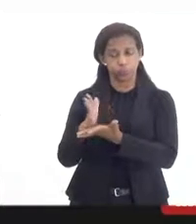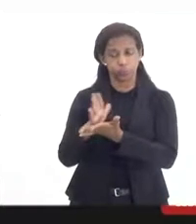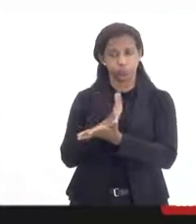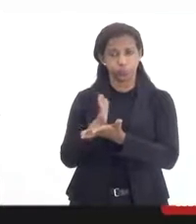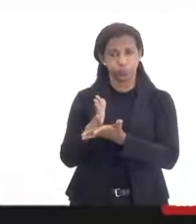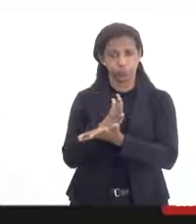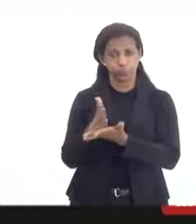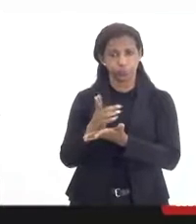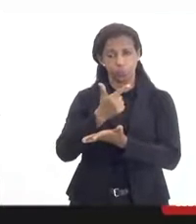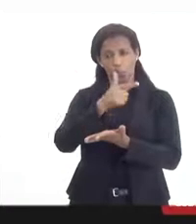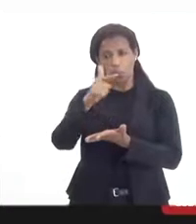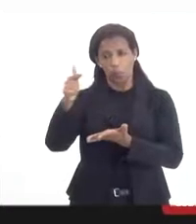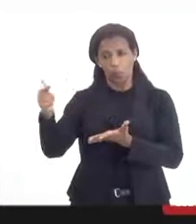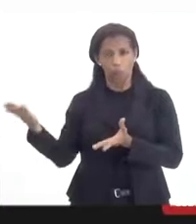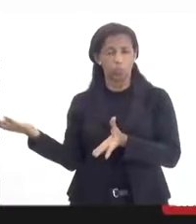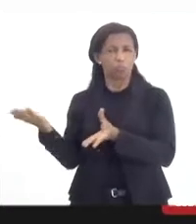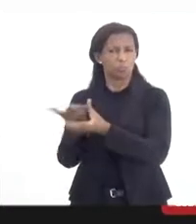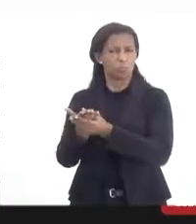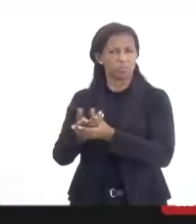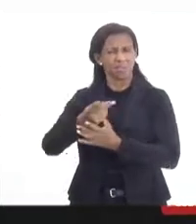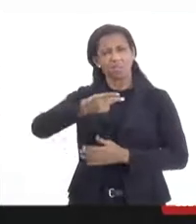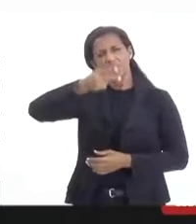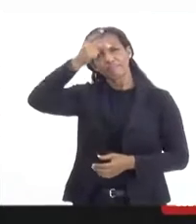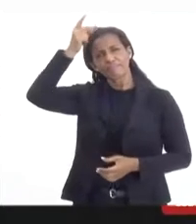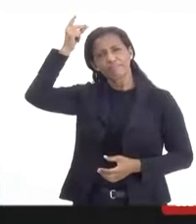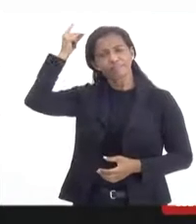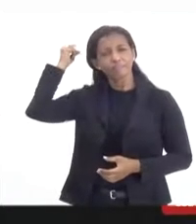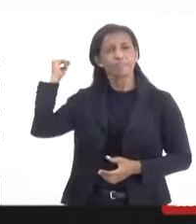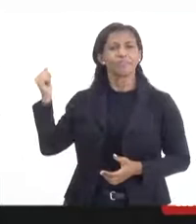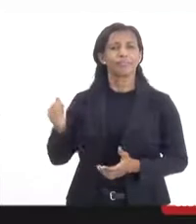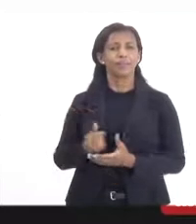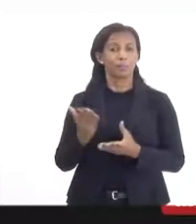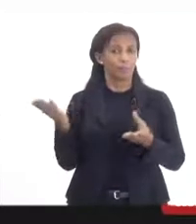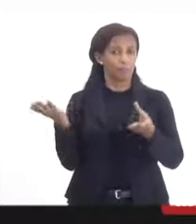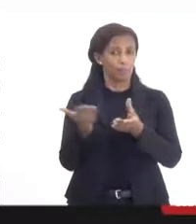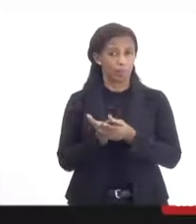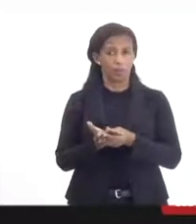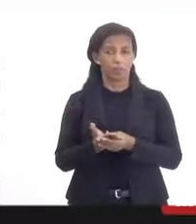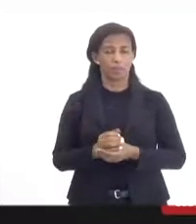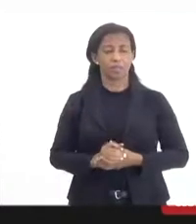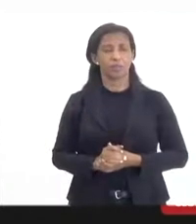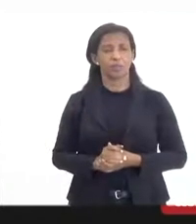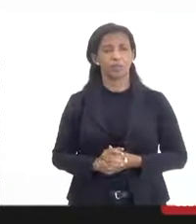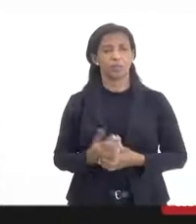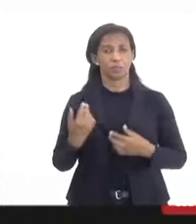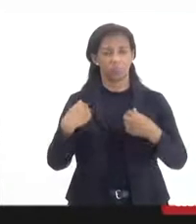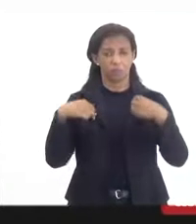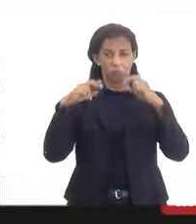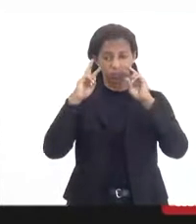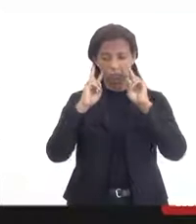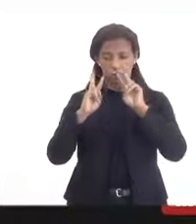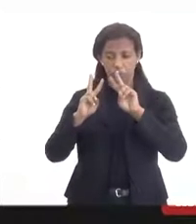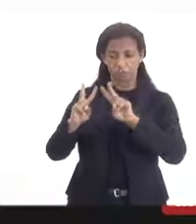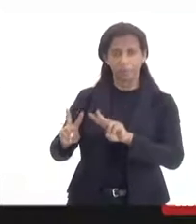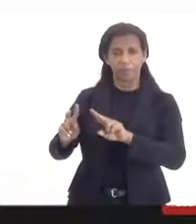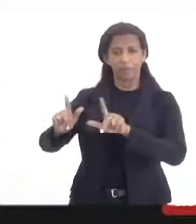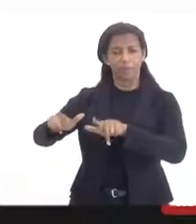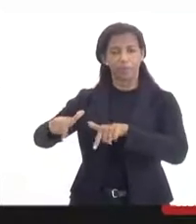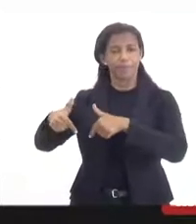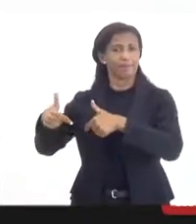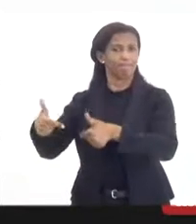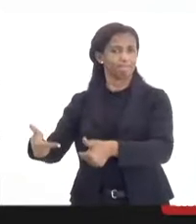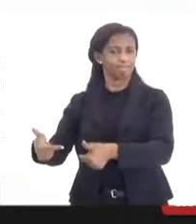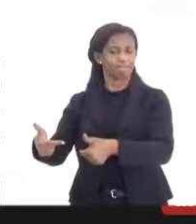poucos processos bastante antigos, processos que olharam para uma operação, né,